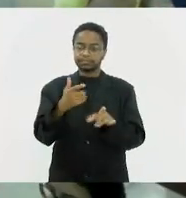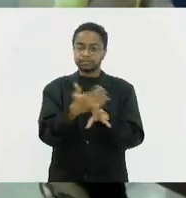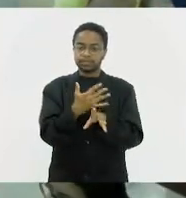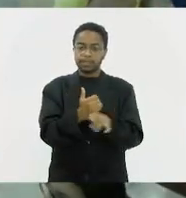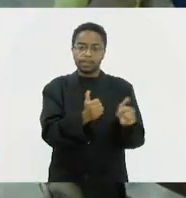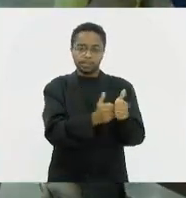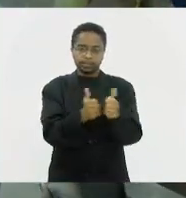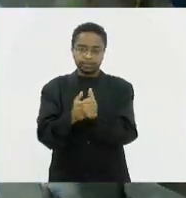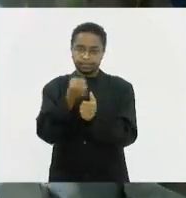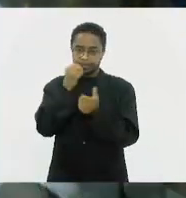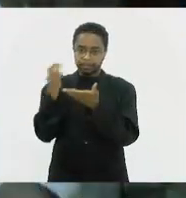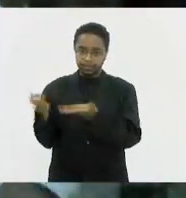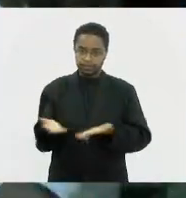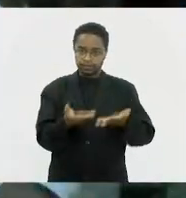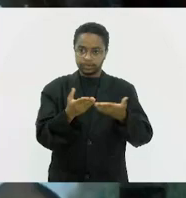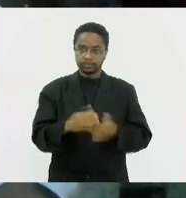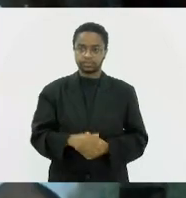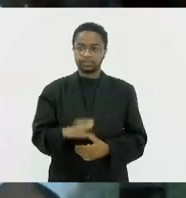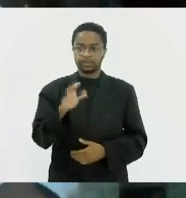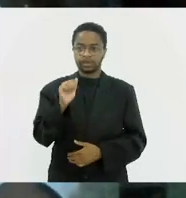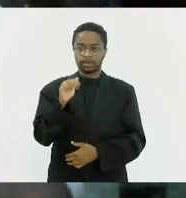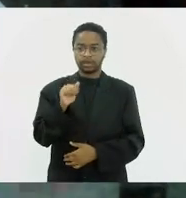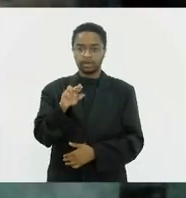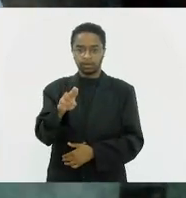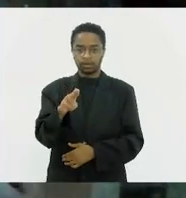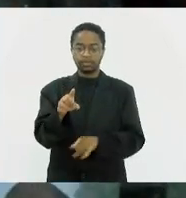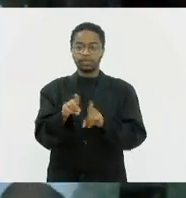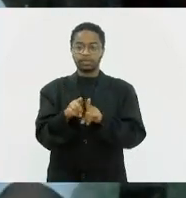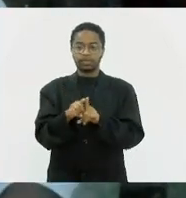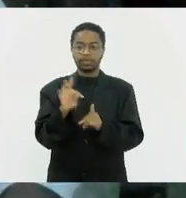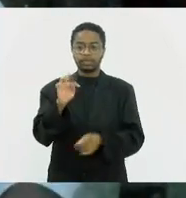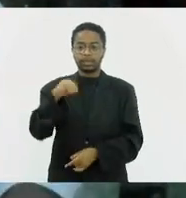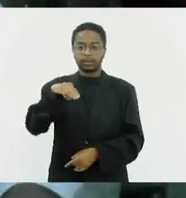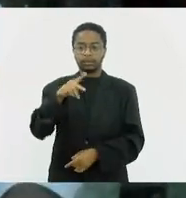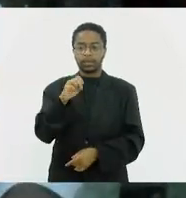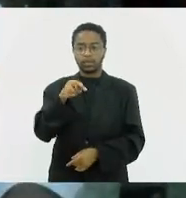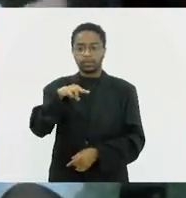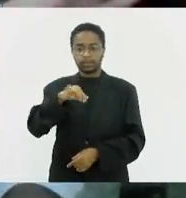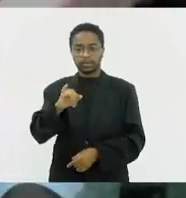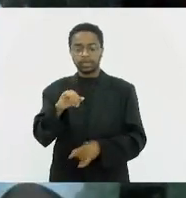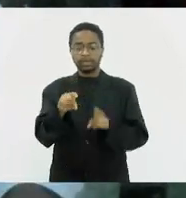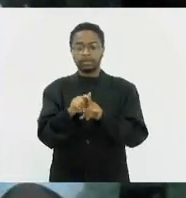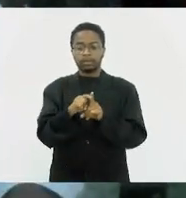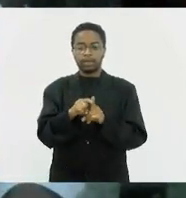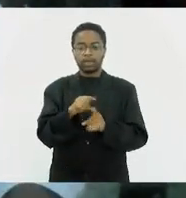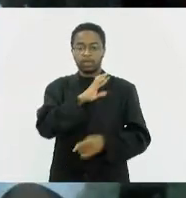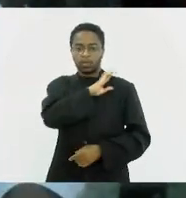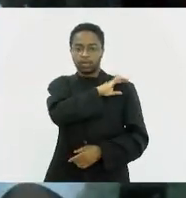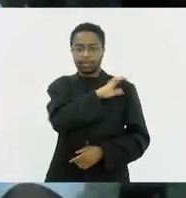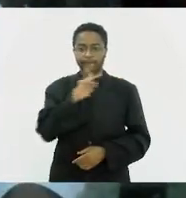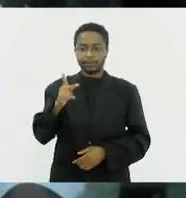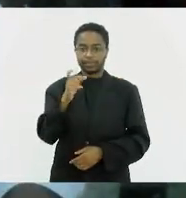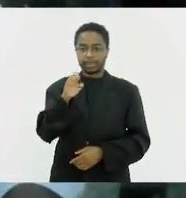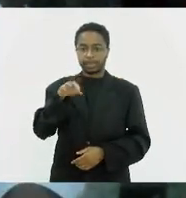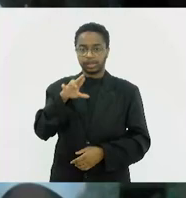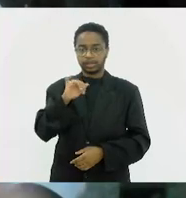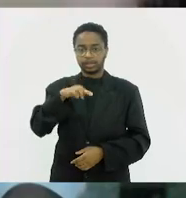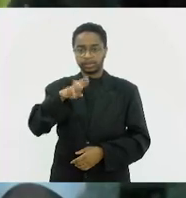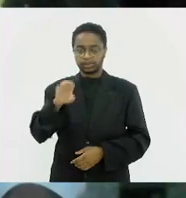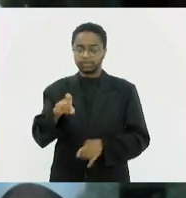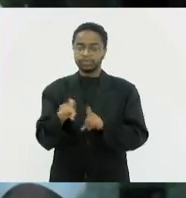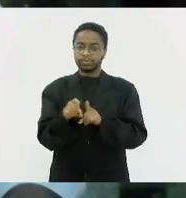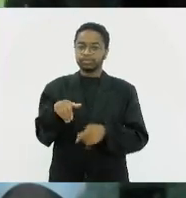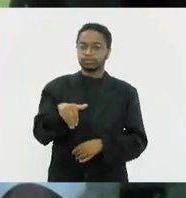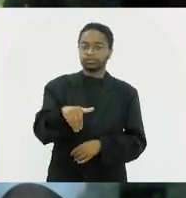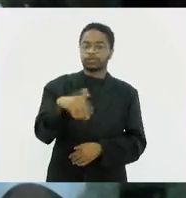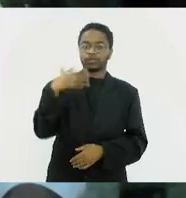muito bem-vindos, Cacau, Tempone, nosso coronel Henrique, que vai fazer parte da nossa fala,